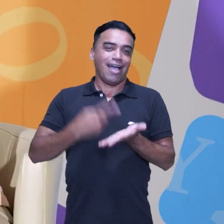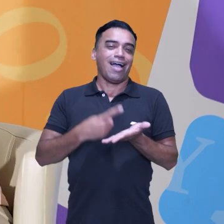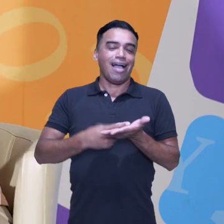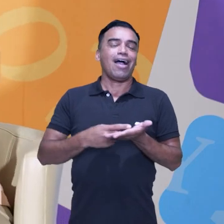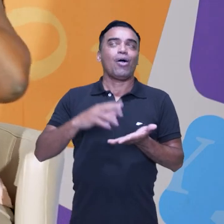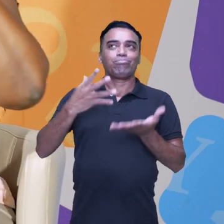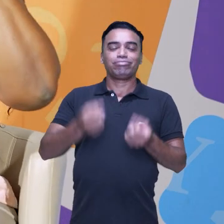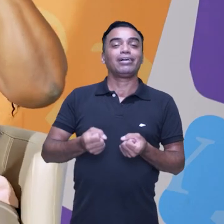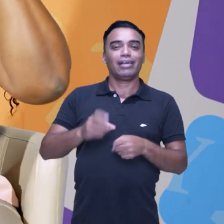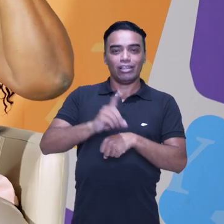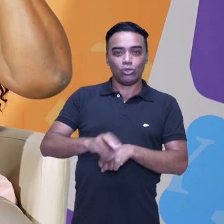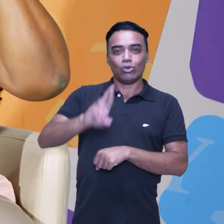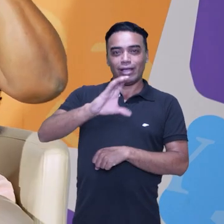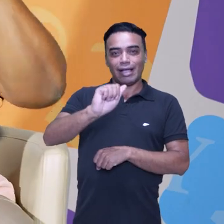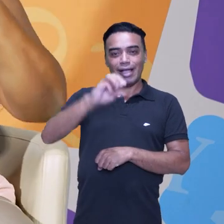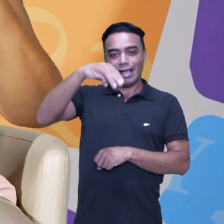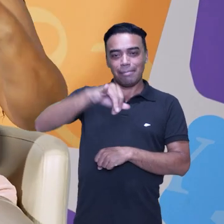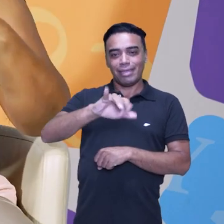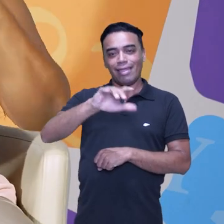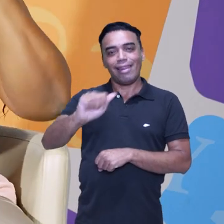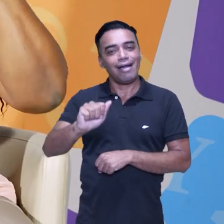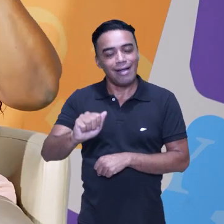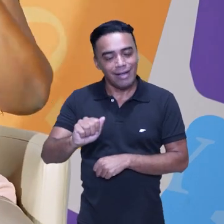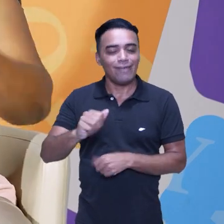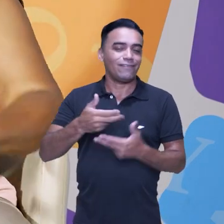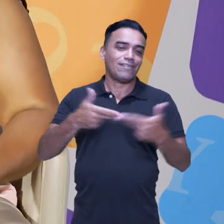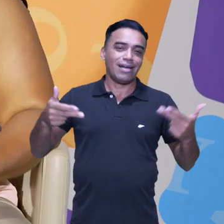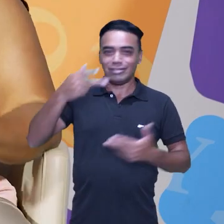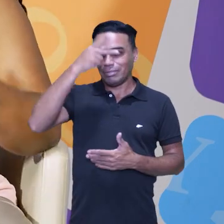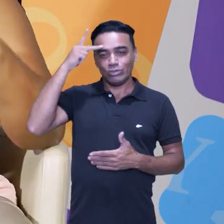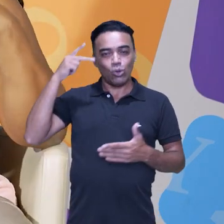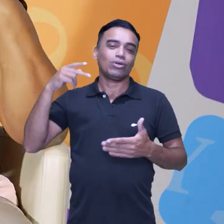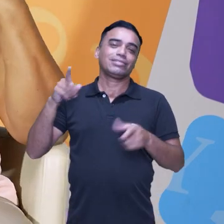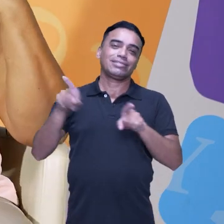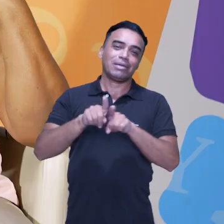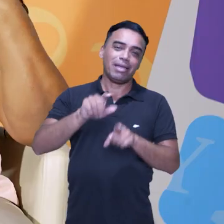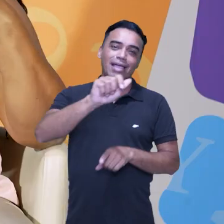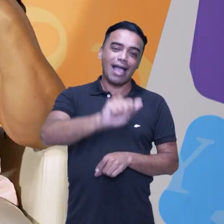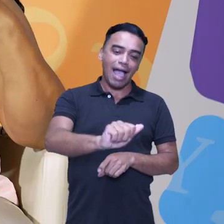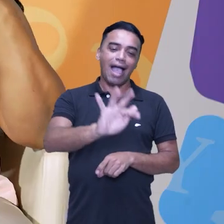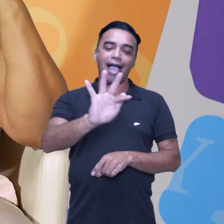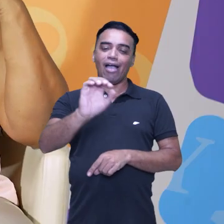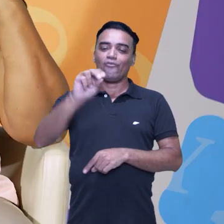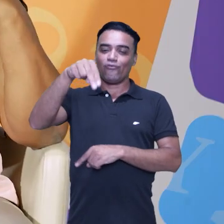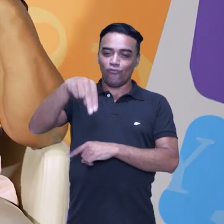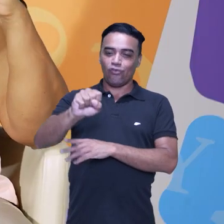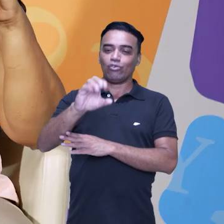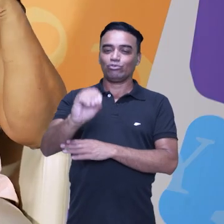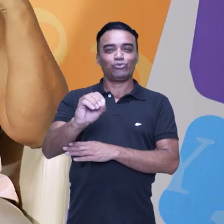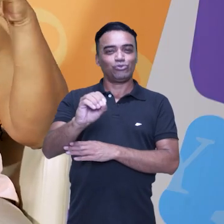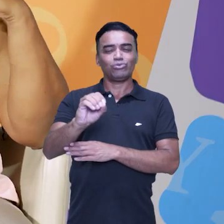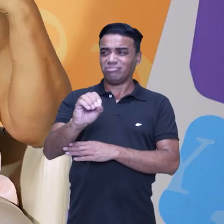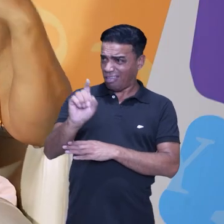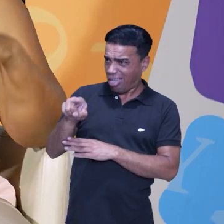para a doutora Camila, né, e para várias pessoas que estão envolvidas, o próprio Afonso, né, que teve em vários momentos, Afonso, é